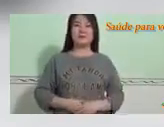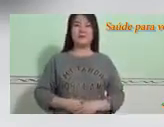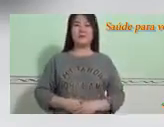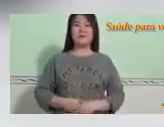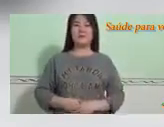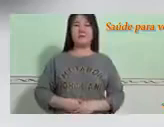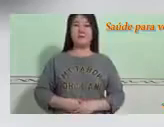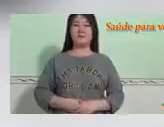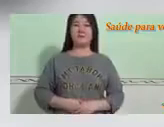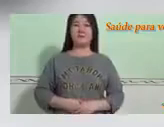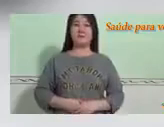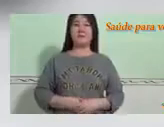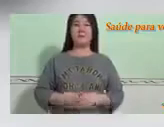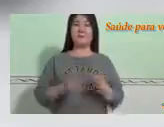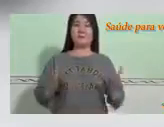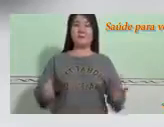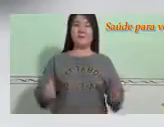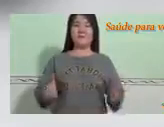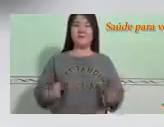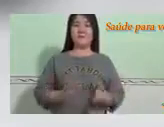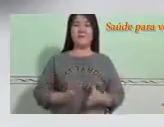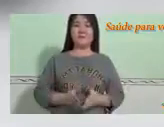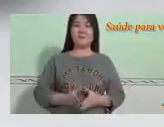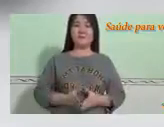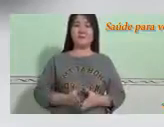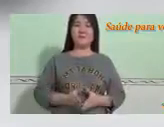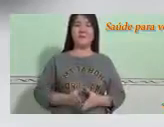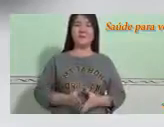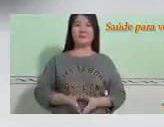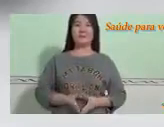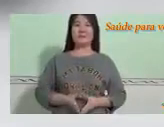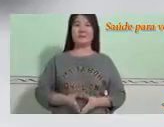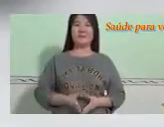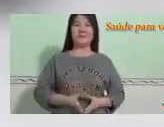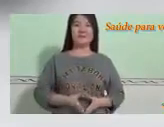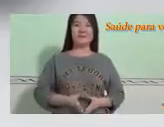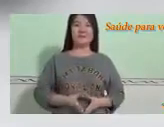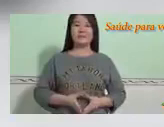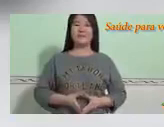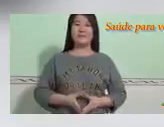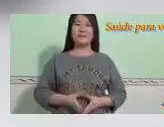vírgula, principalmente, a PO e acento agudo só S 60 anos.